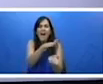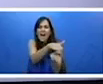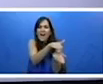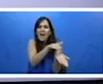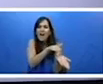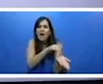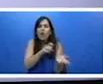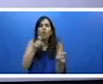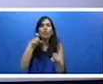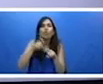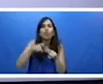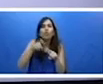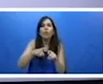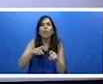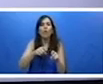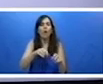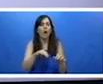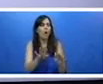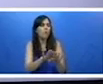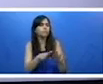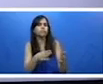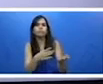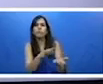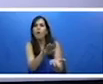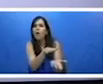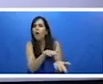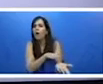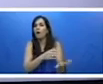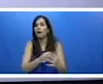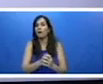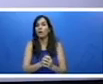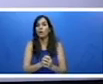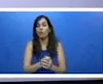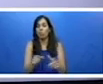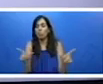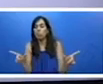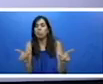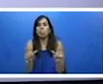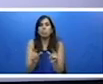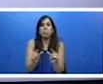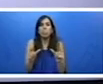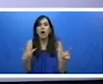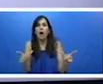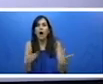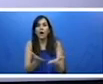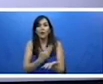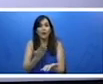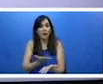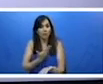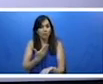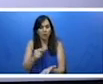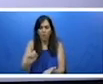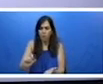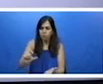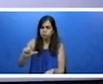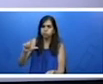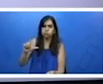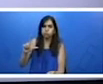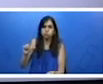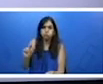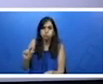é brochura, as dimensões, no caso, o tamanho da obra, do livro, no caso, né?